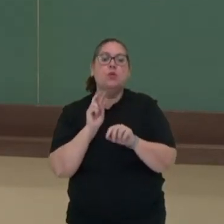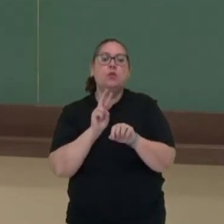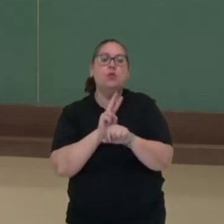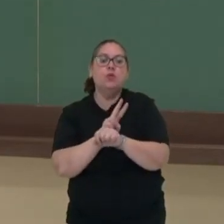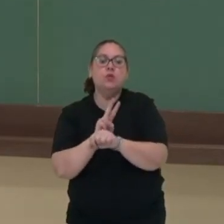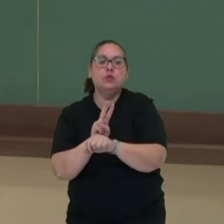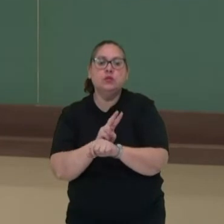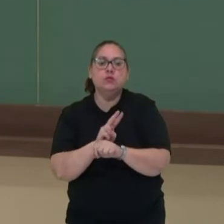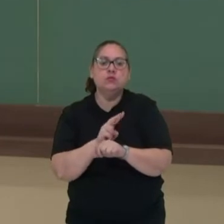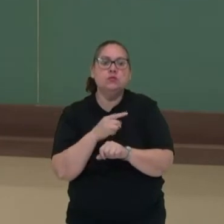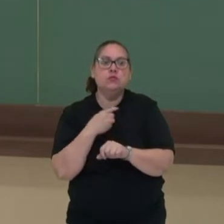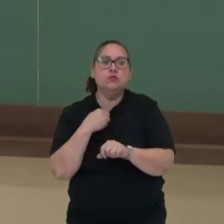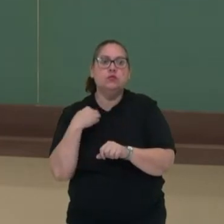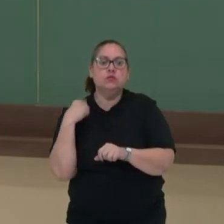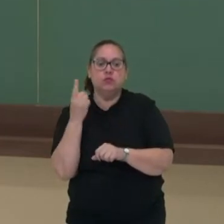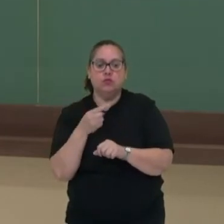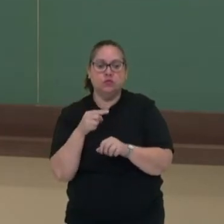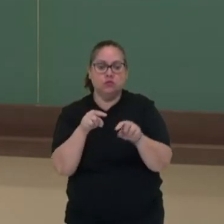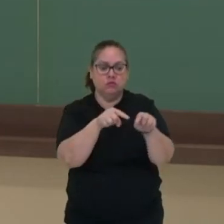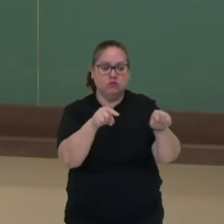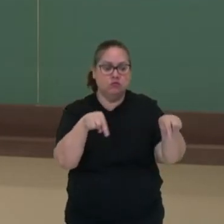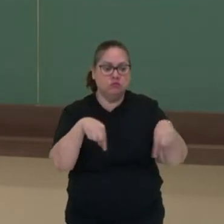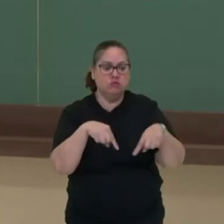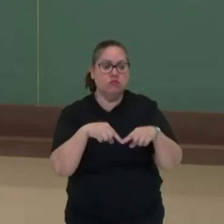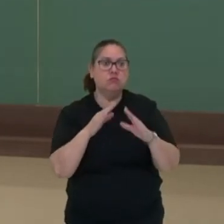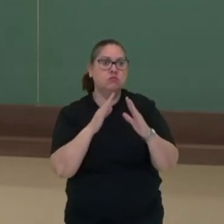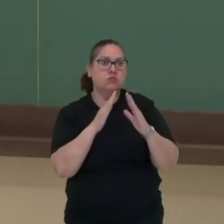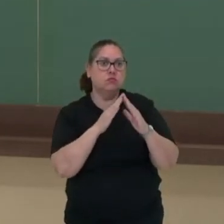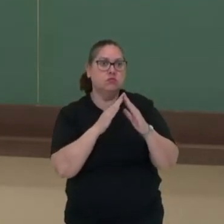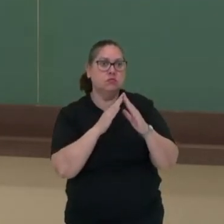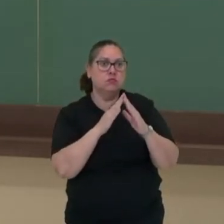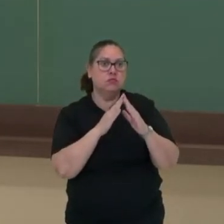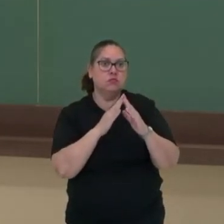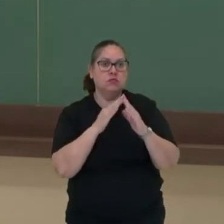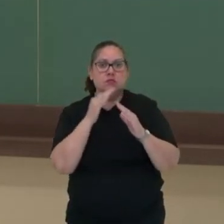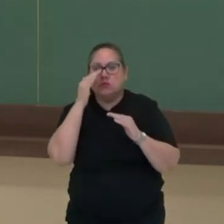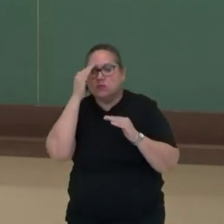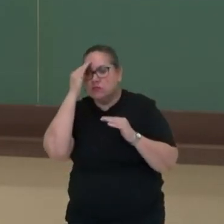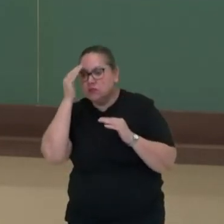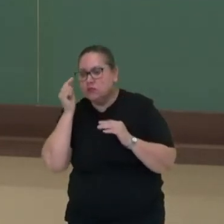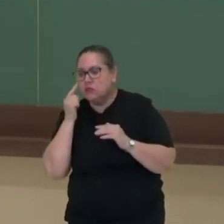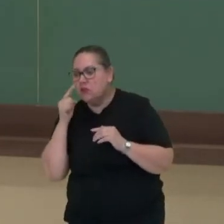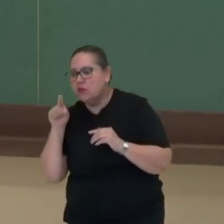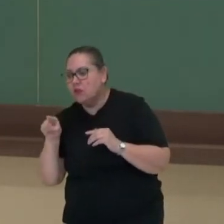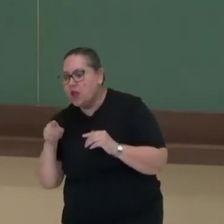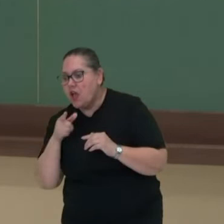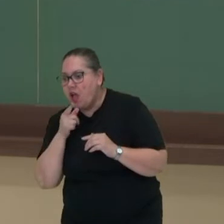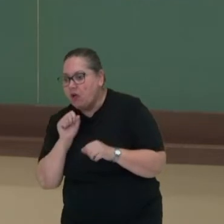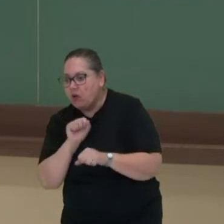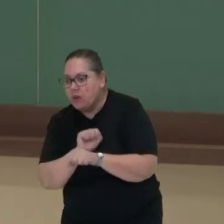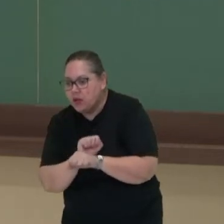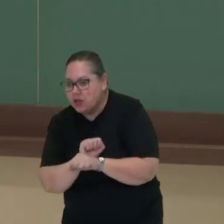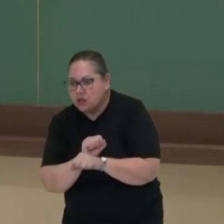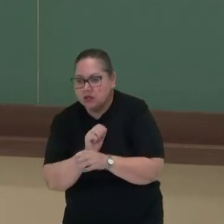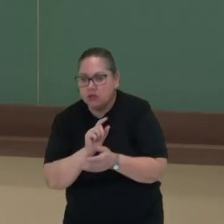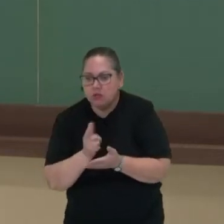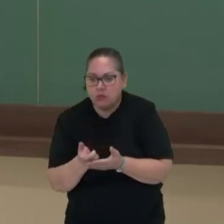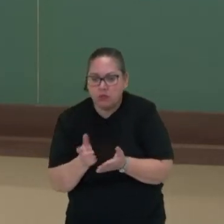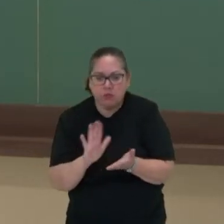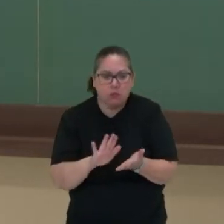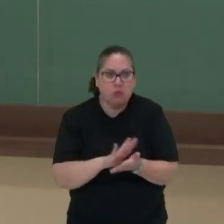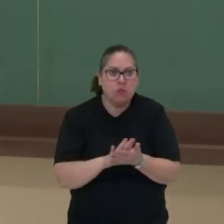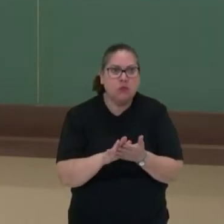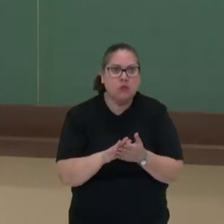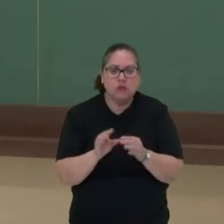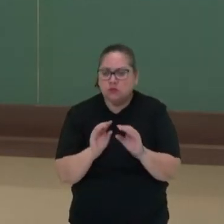Do nosso quintal, principalmente. Então sejam agentes aí dentro de casa e olhem lá se não